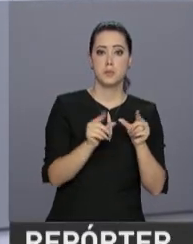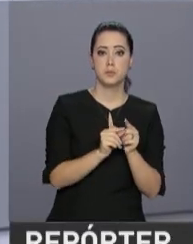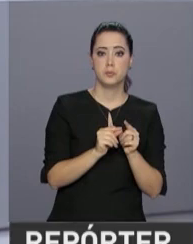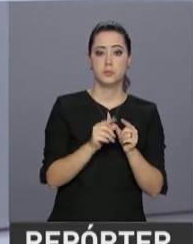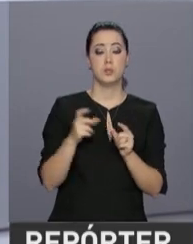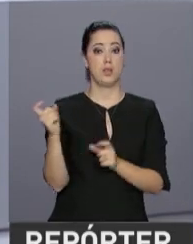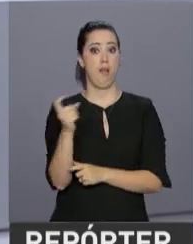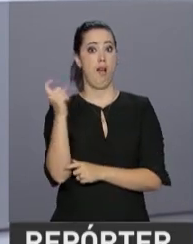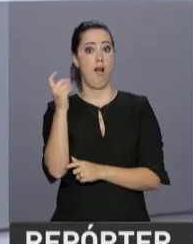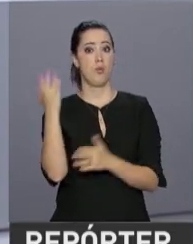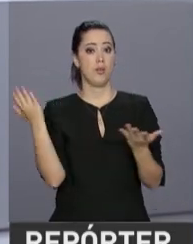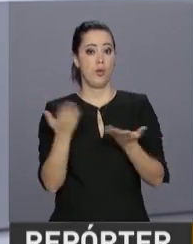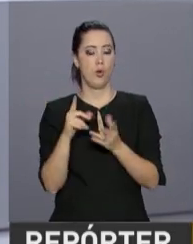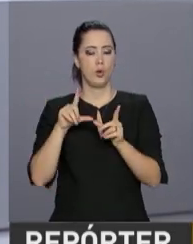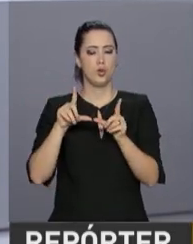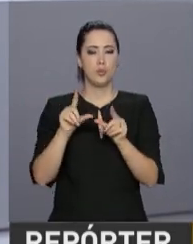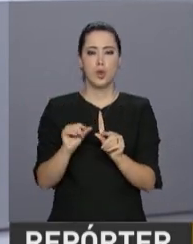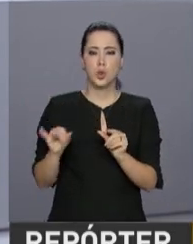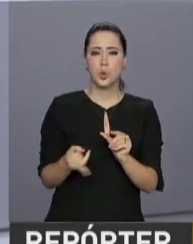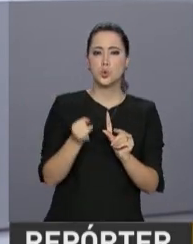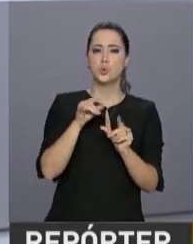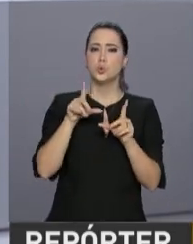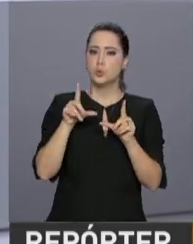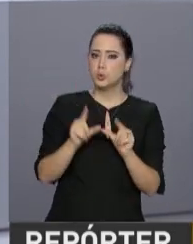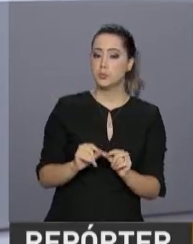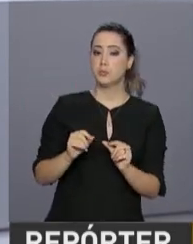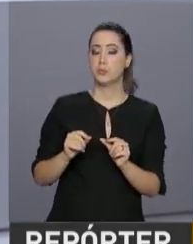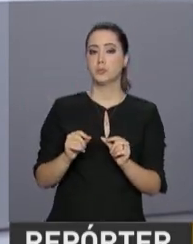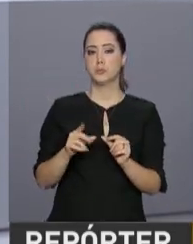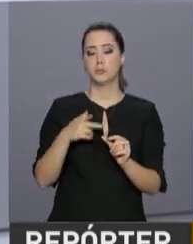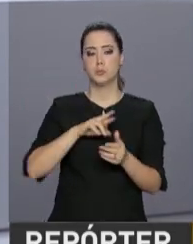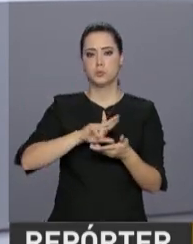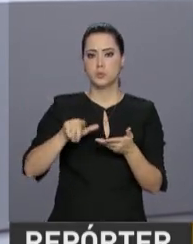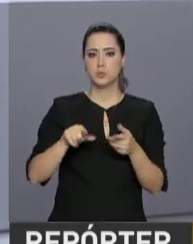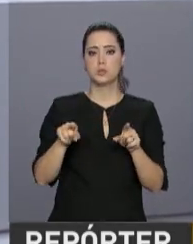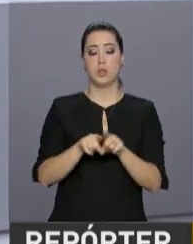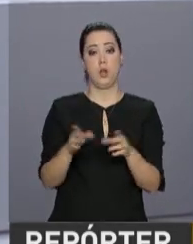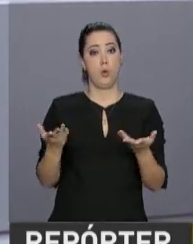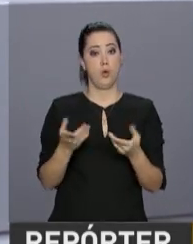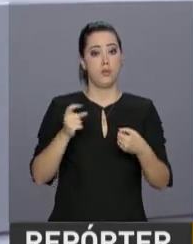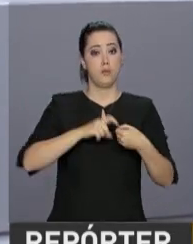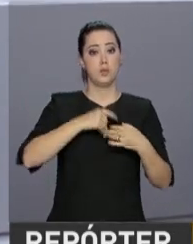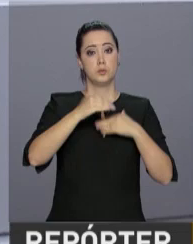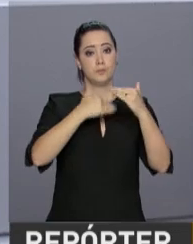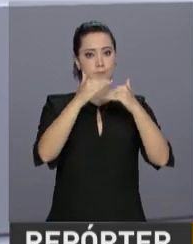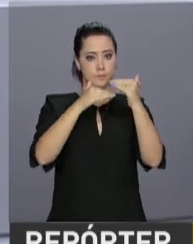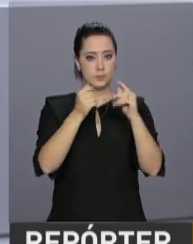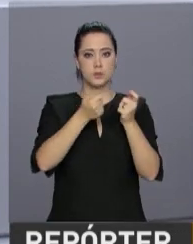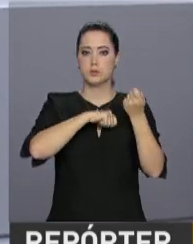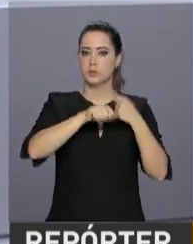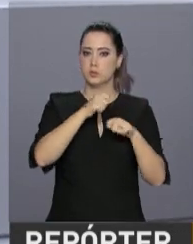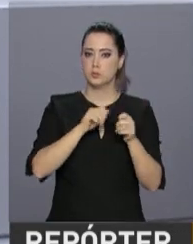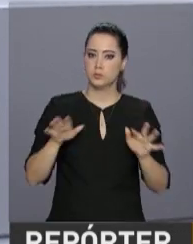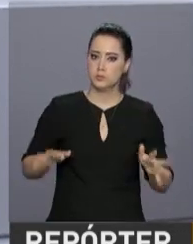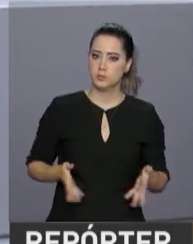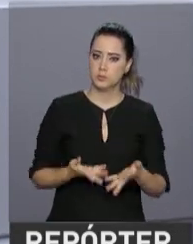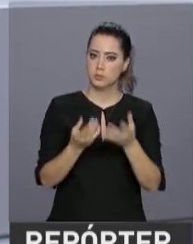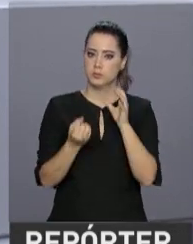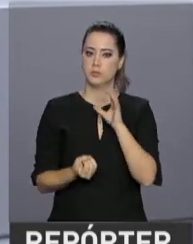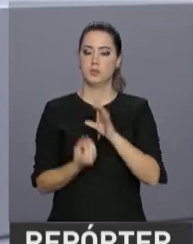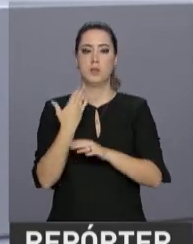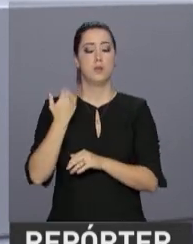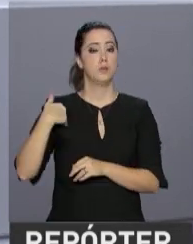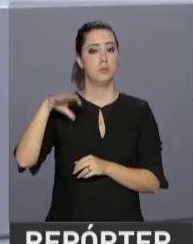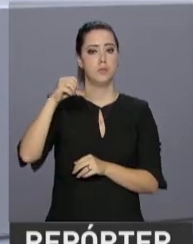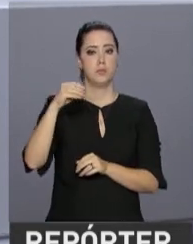empresas em alta juros menores ea retomada da economia impulsionado esses negócios que foram responsáveis pela geração de